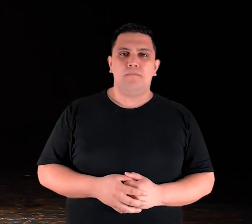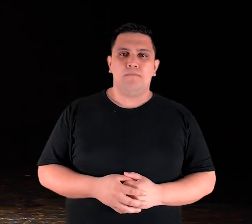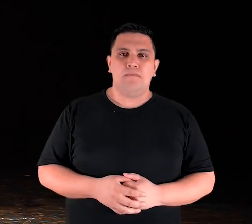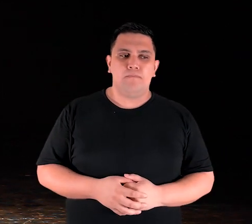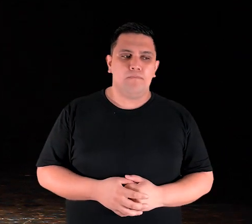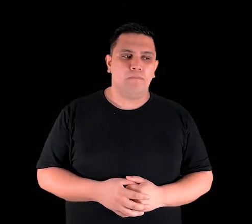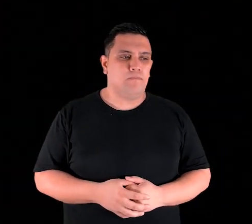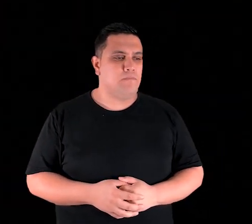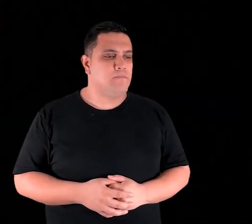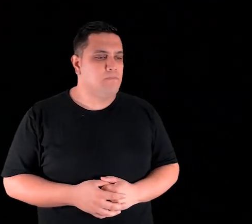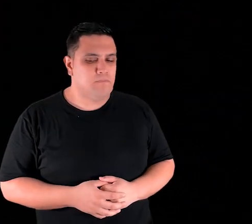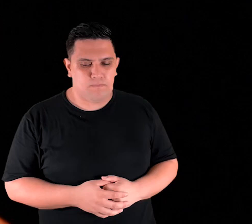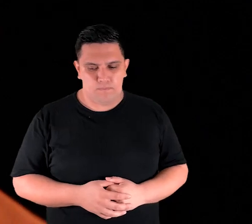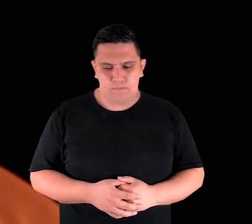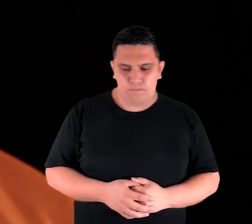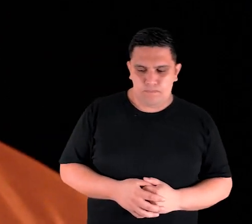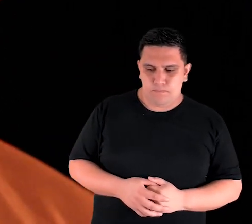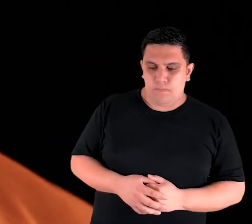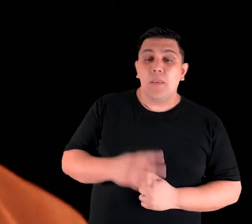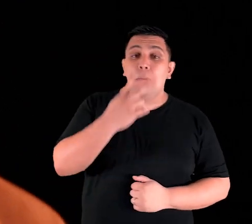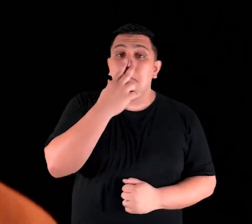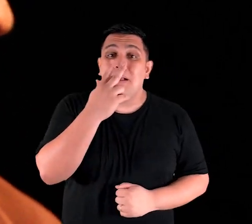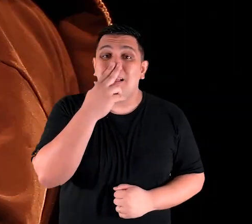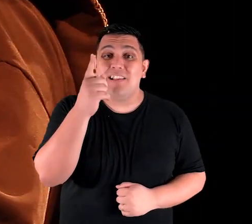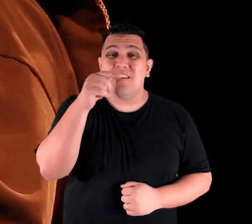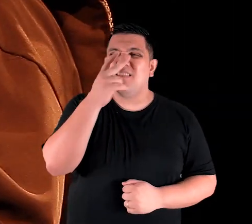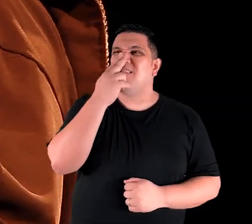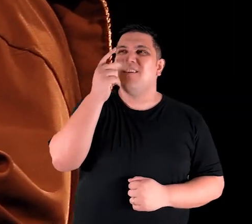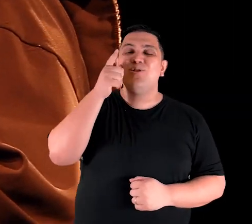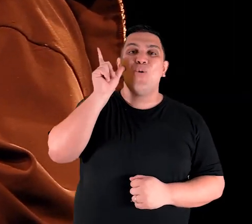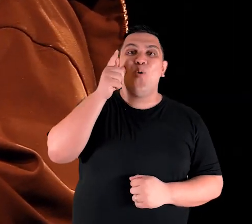Parece que foi ontem.